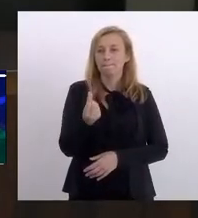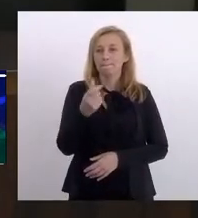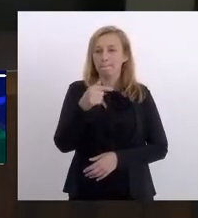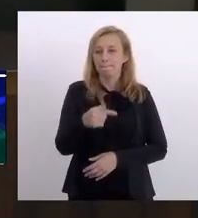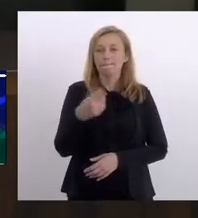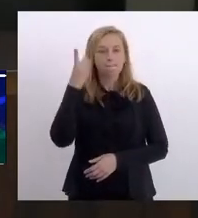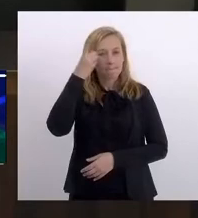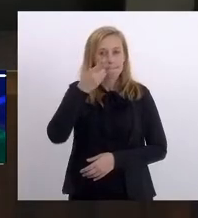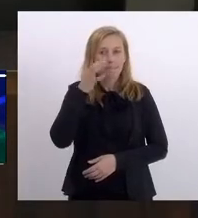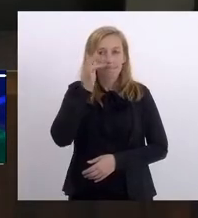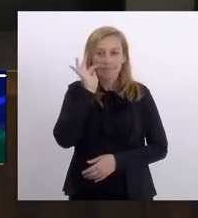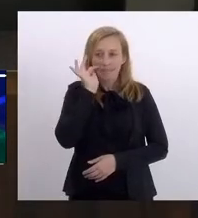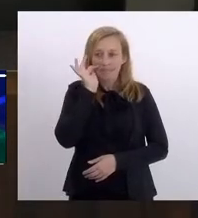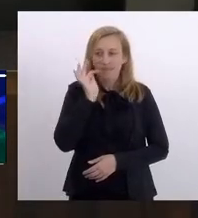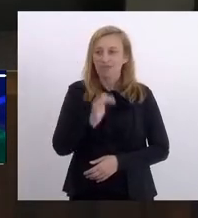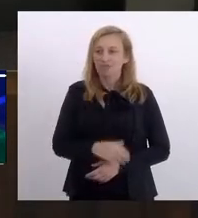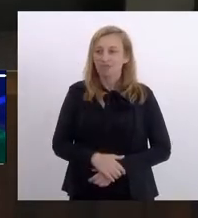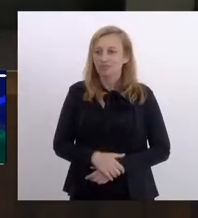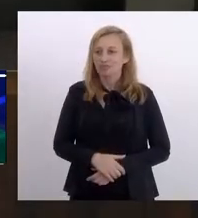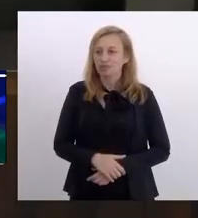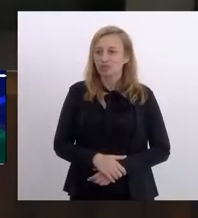deputado Flávio Serafini.